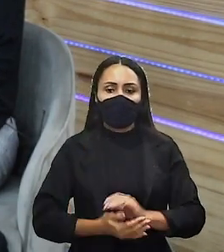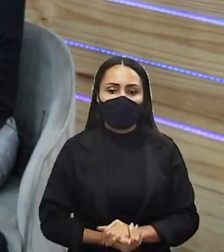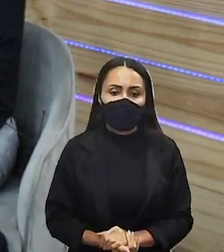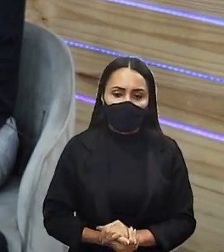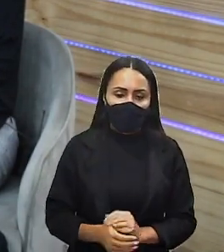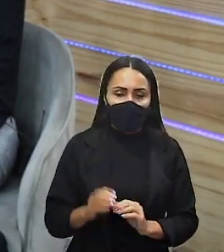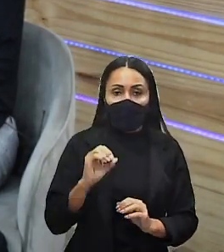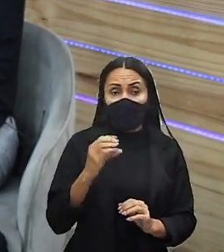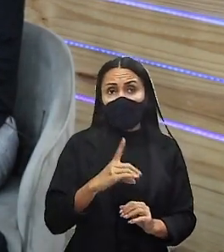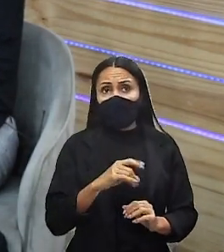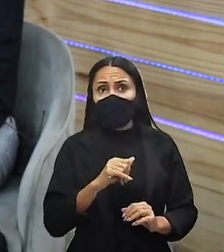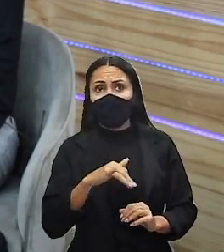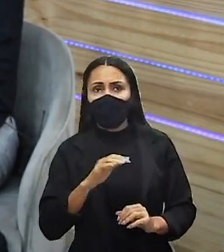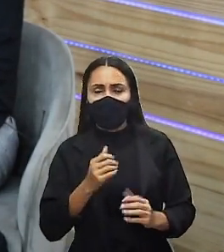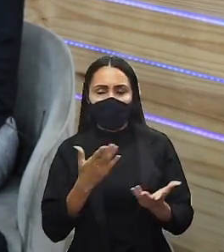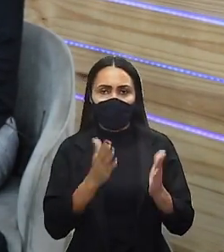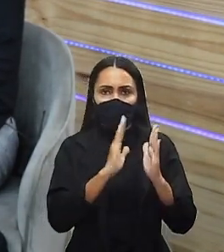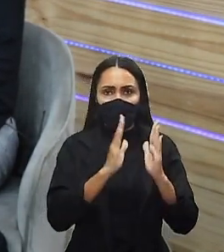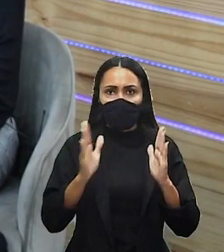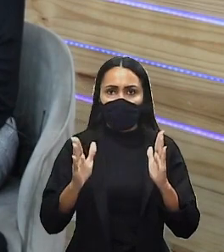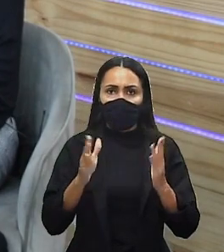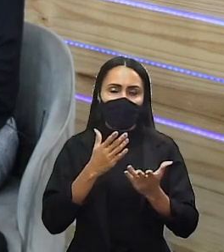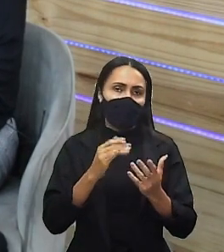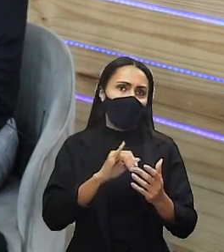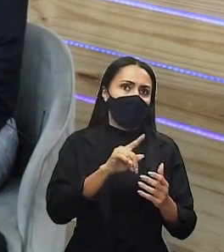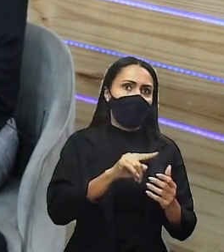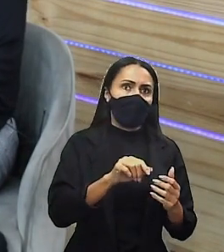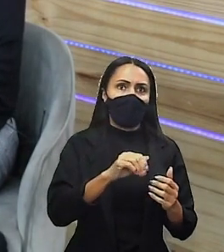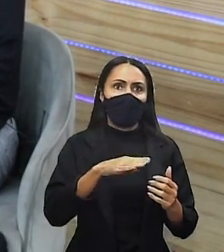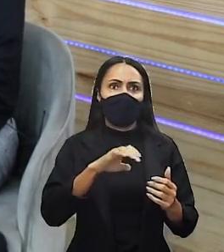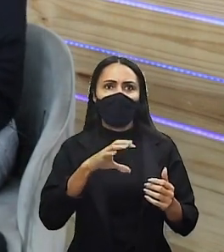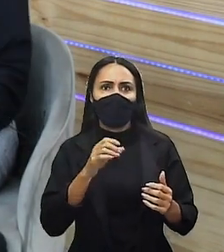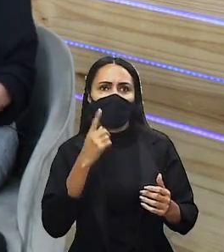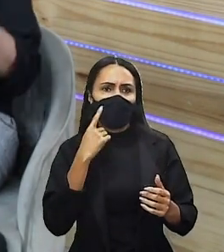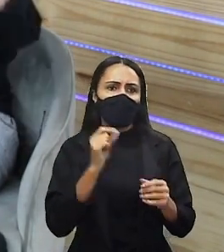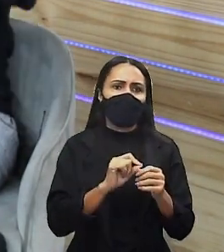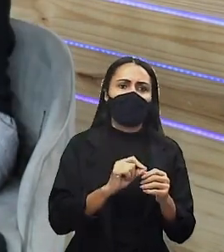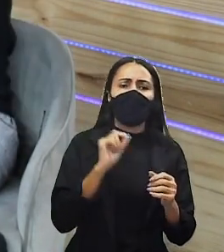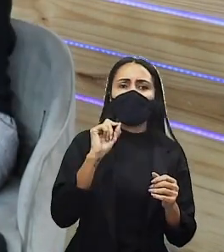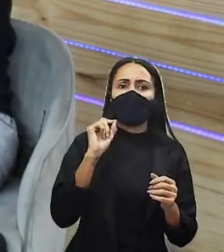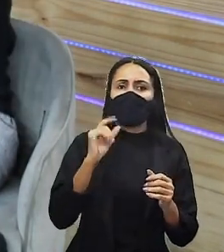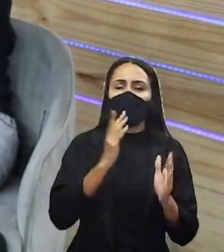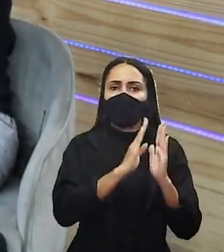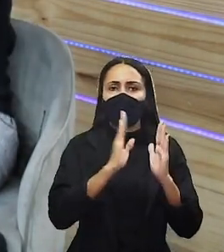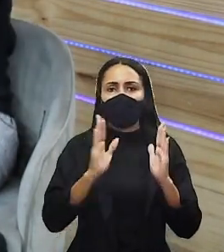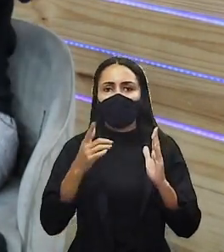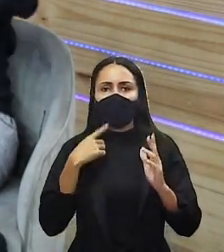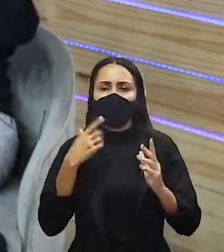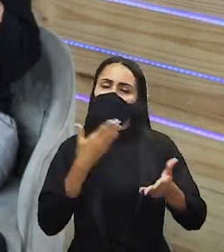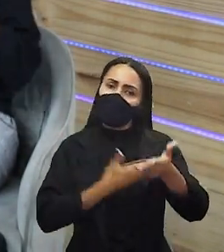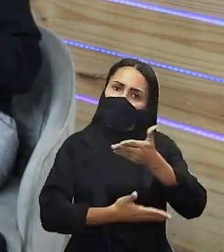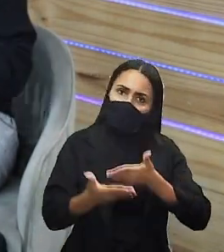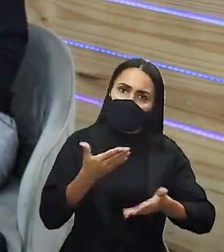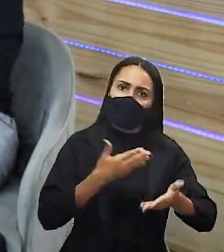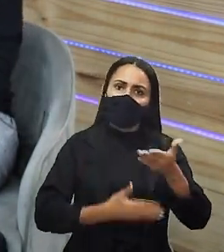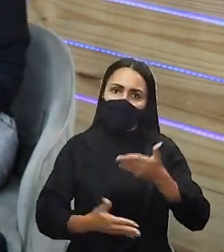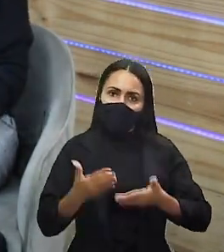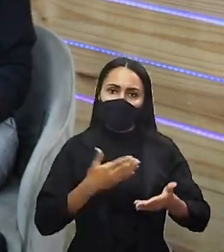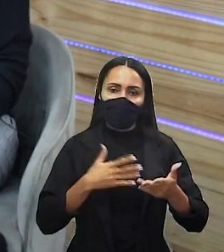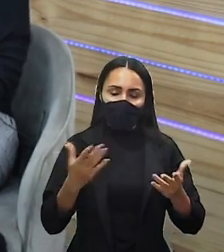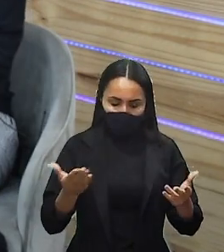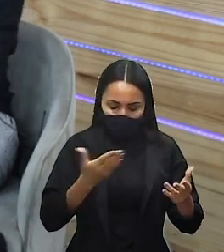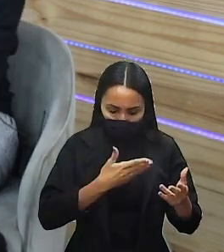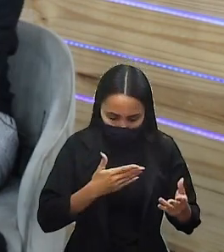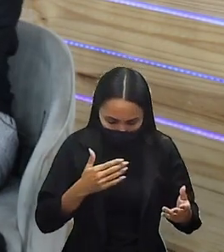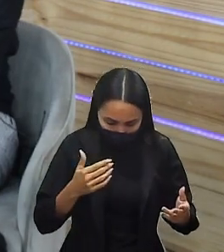Davi, na tua biblioteca, o que é que tu faz? Né? Ô, Isabela, o que é que você faz na sua biblioteca? A gente consulta os colegas, a gente